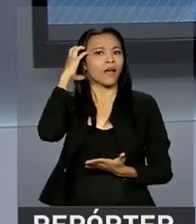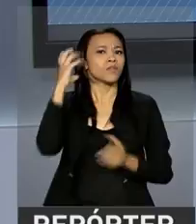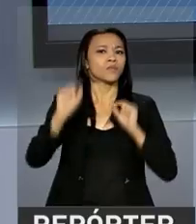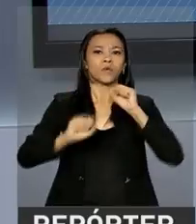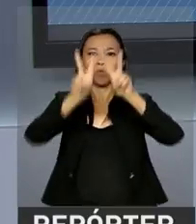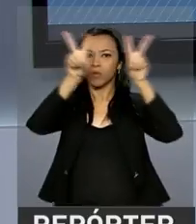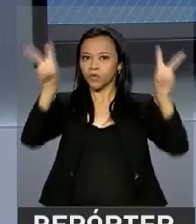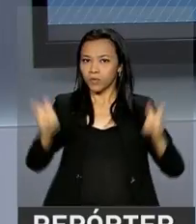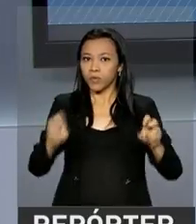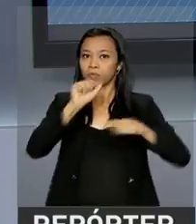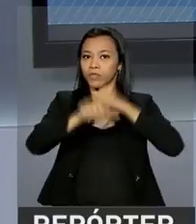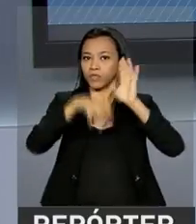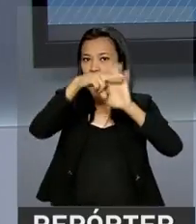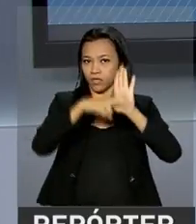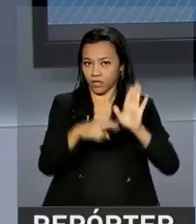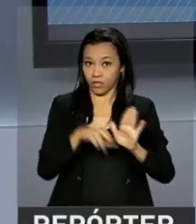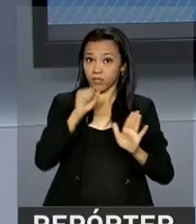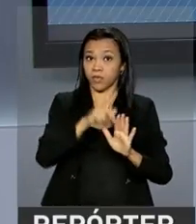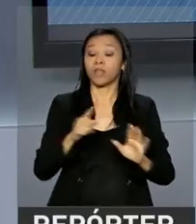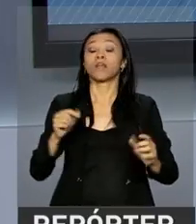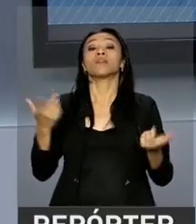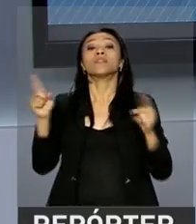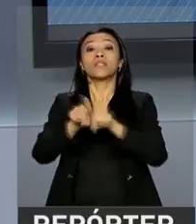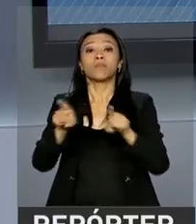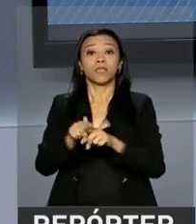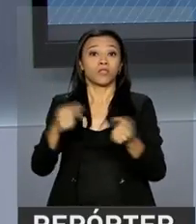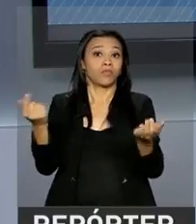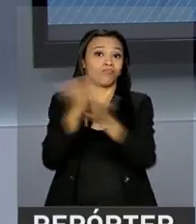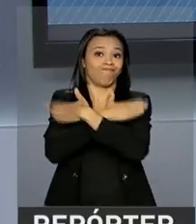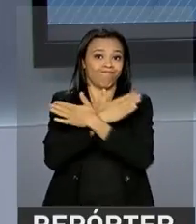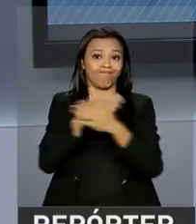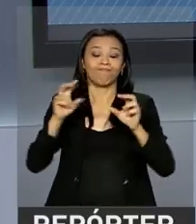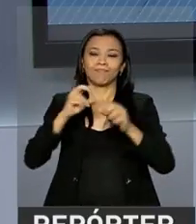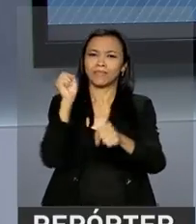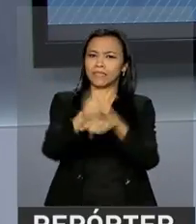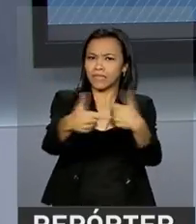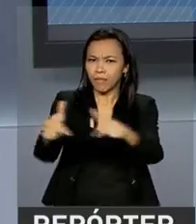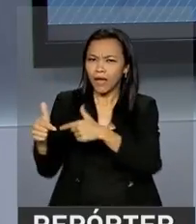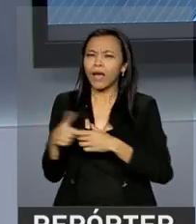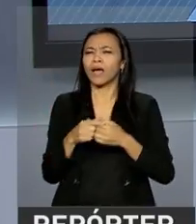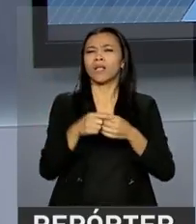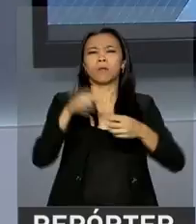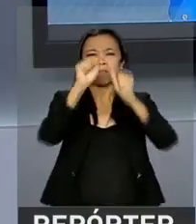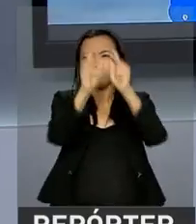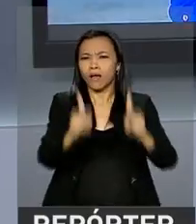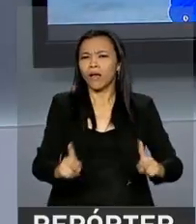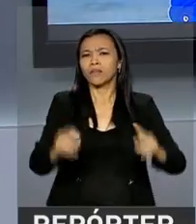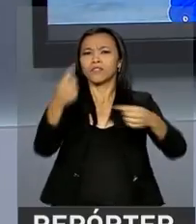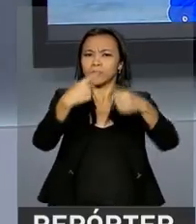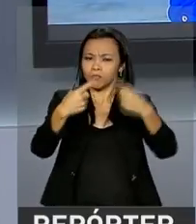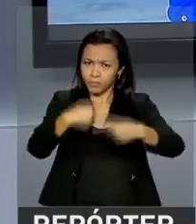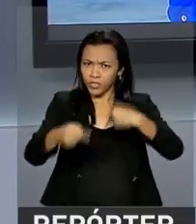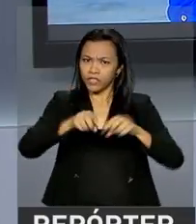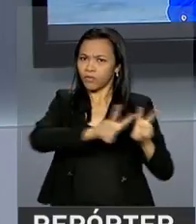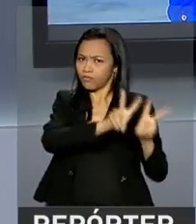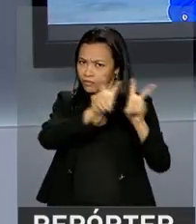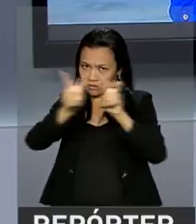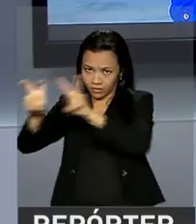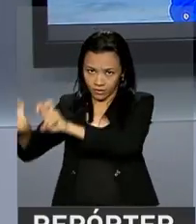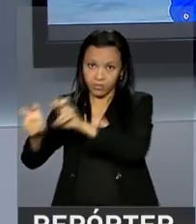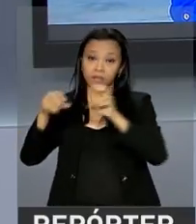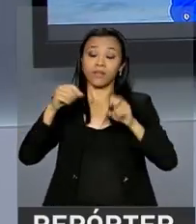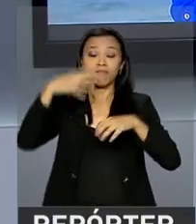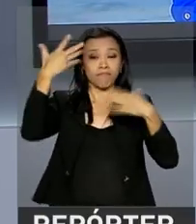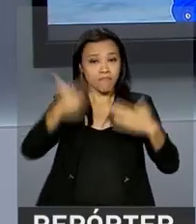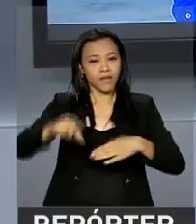Previdência combate ao desemprego pacificação nacional e política a repórter Taíssa Dias acompanhou a entrevista e tem as informações